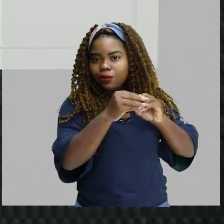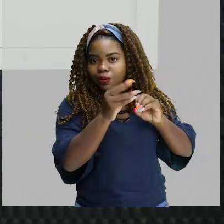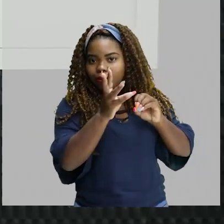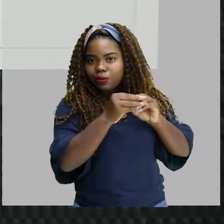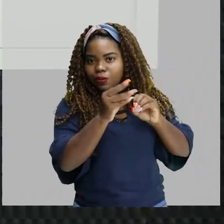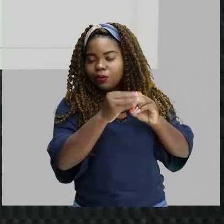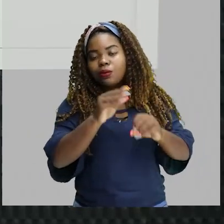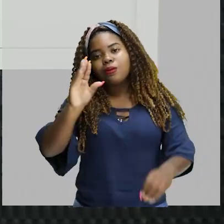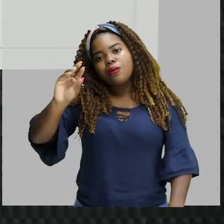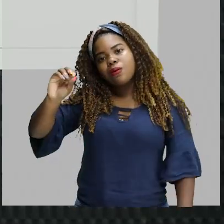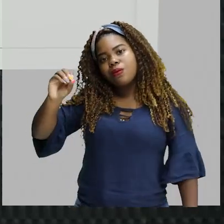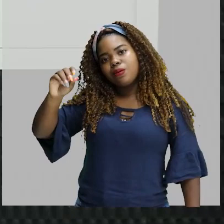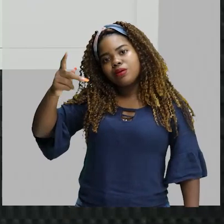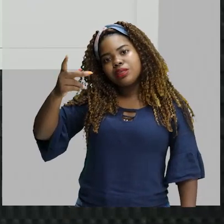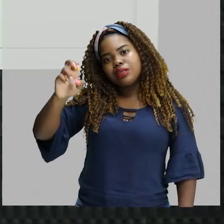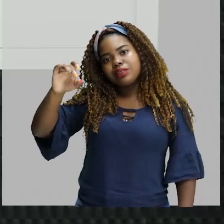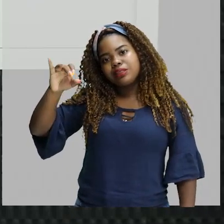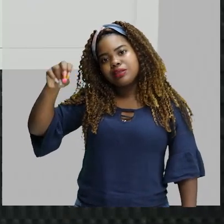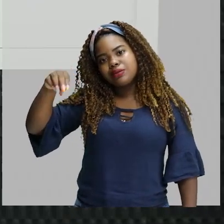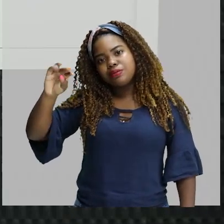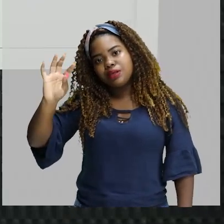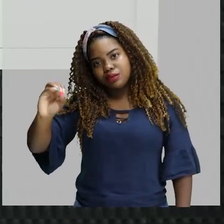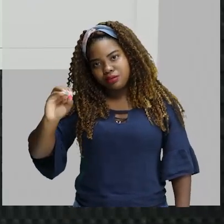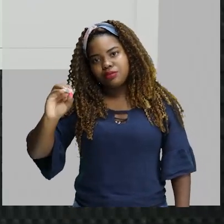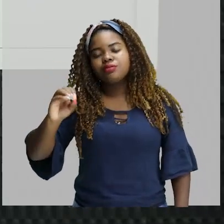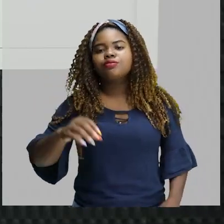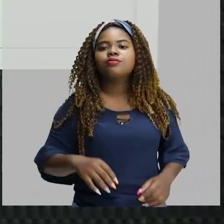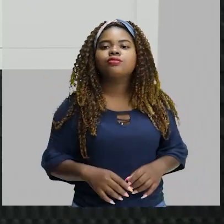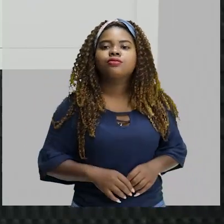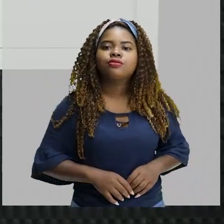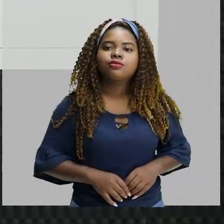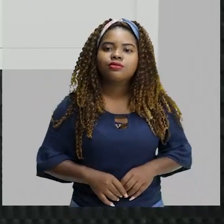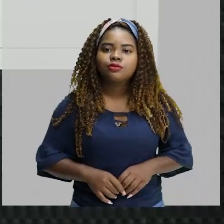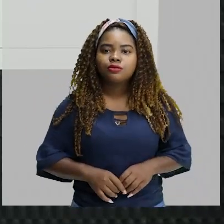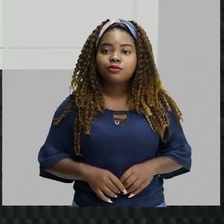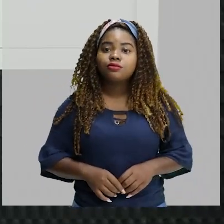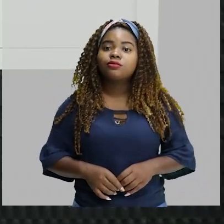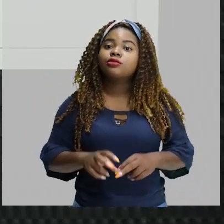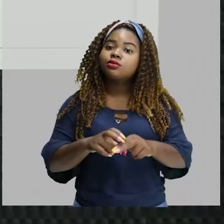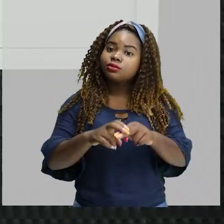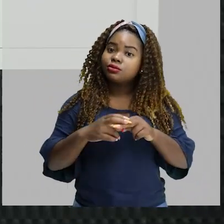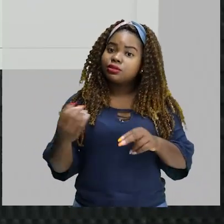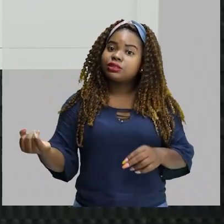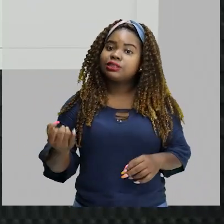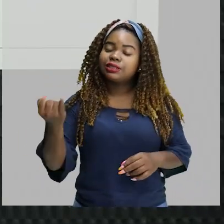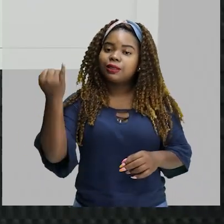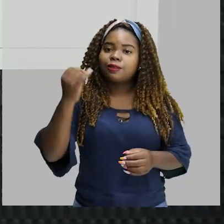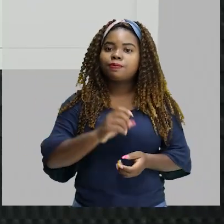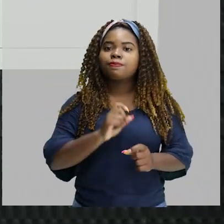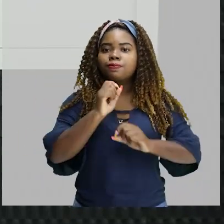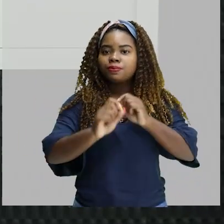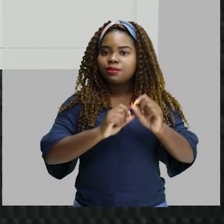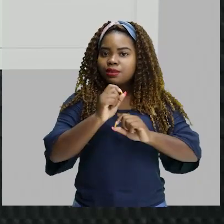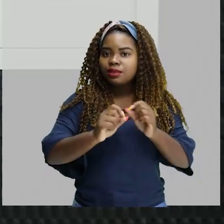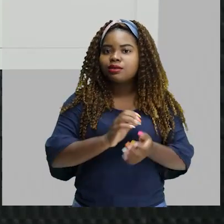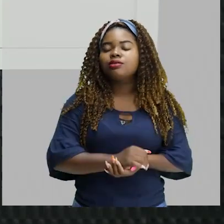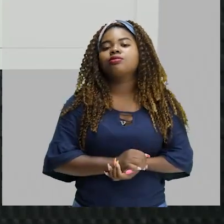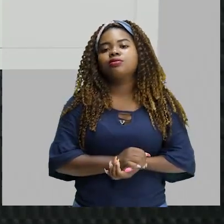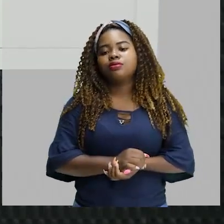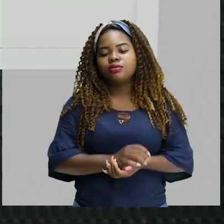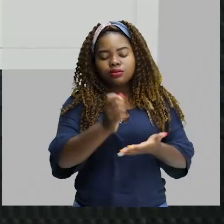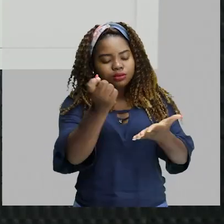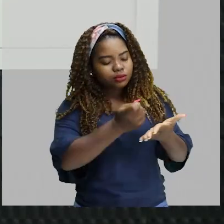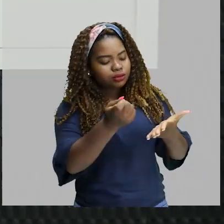conhecimento. Por isso que ela é tão importante para, claro, escrevermos os nossos